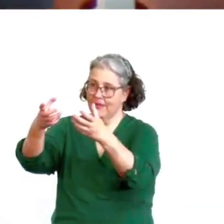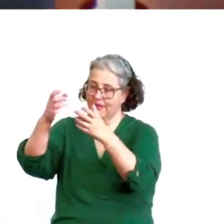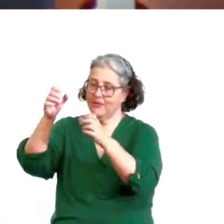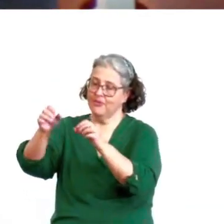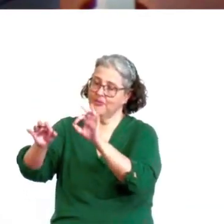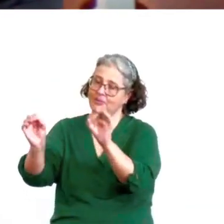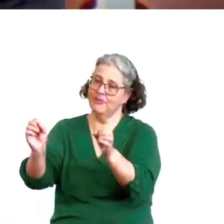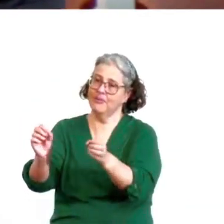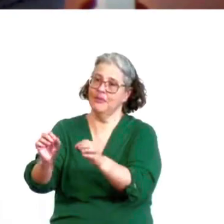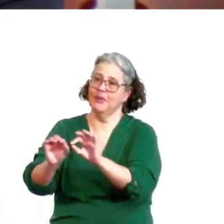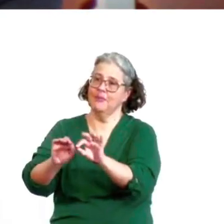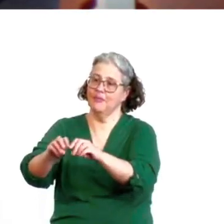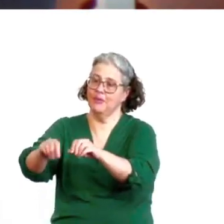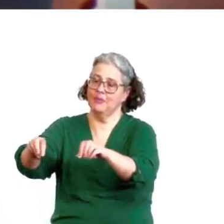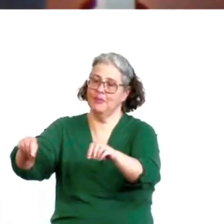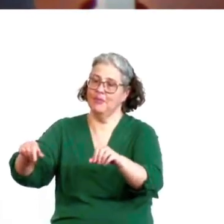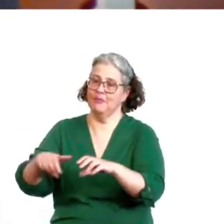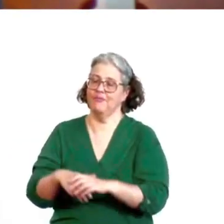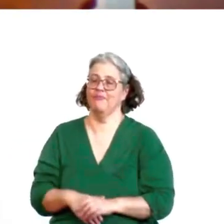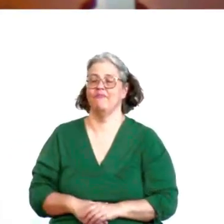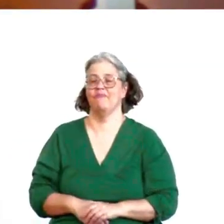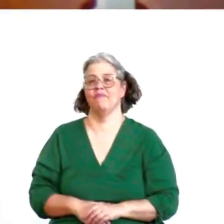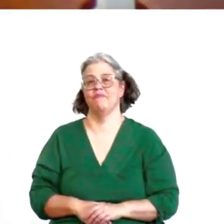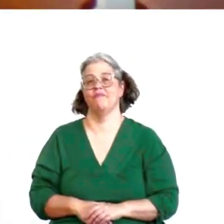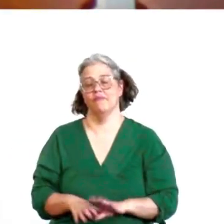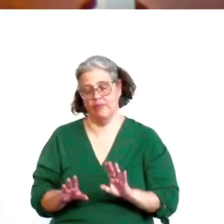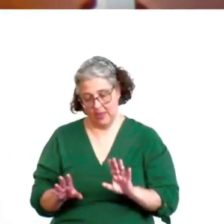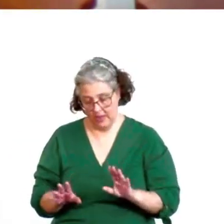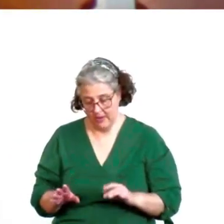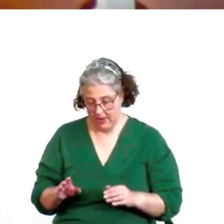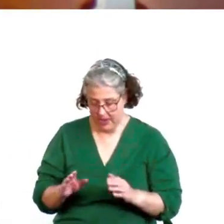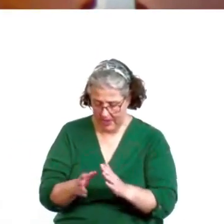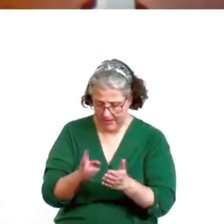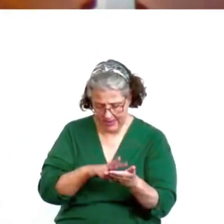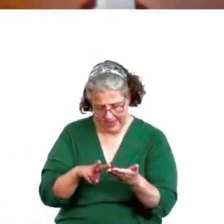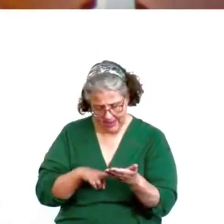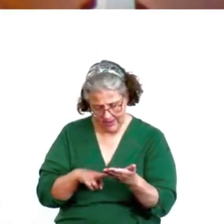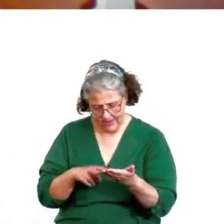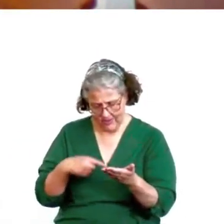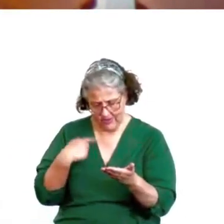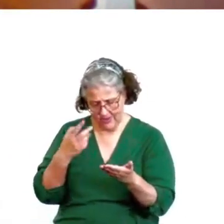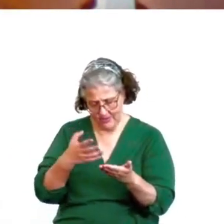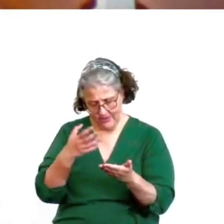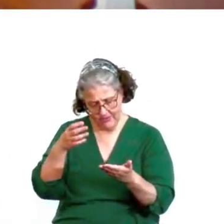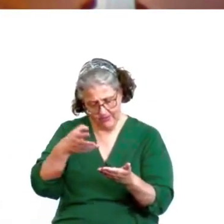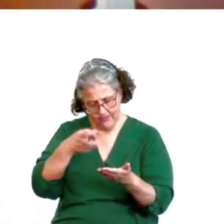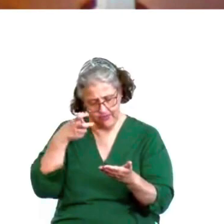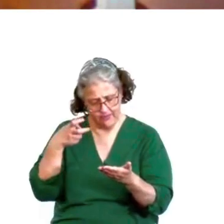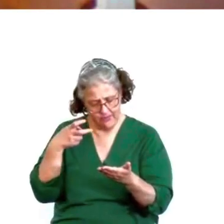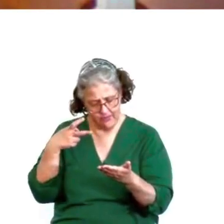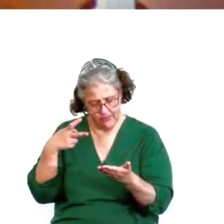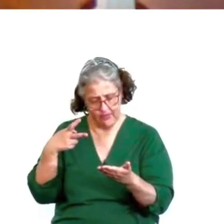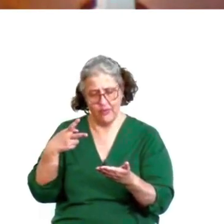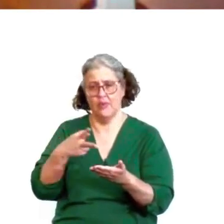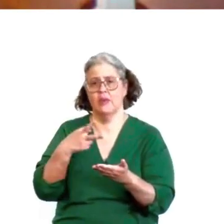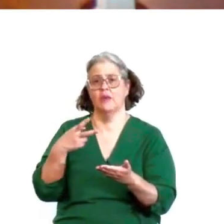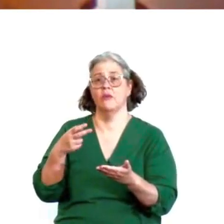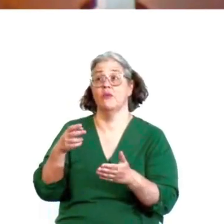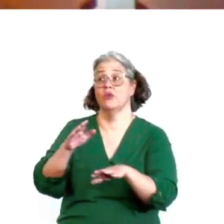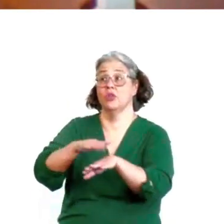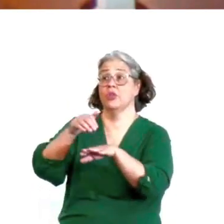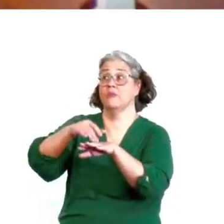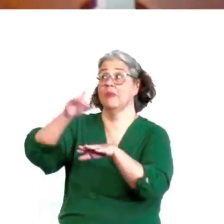Então, o texto nos chama a atenção, em primeiro lugar, para esse chamado. Esse chamado que